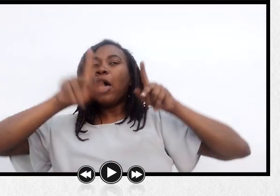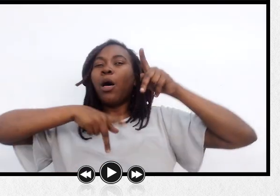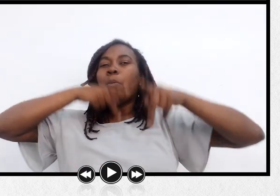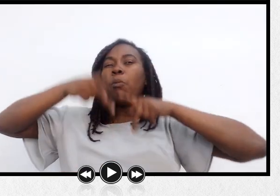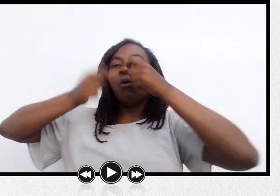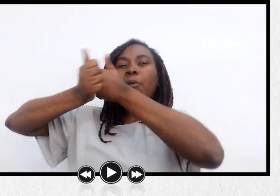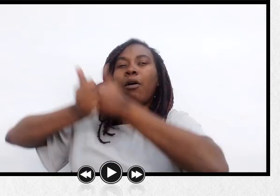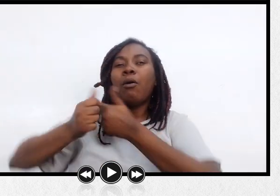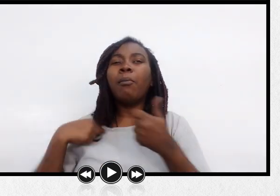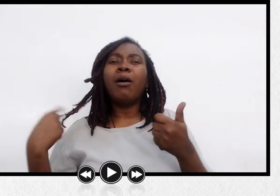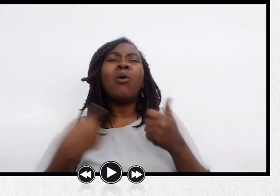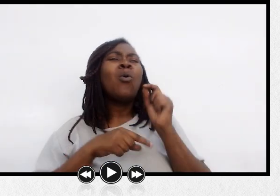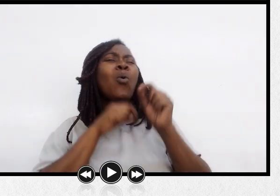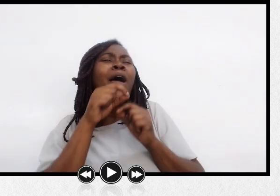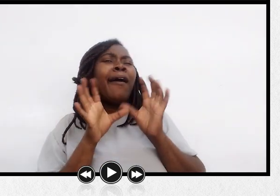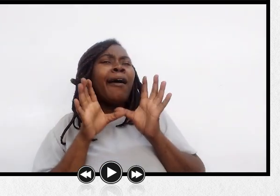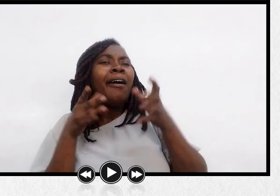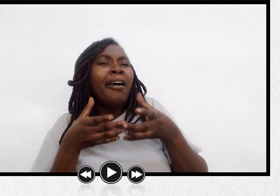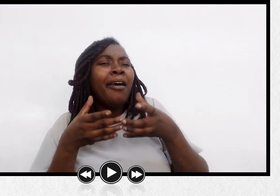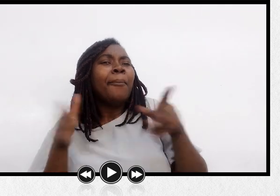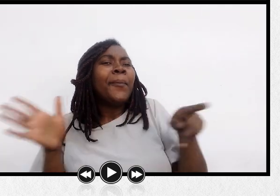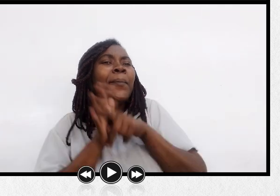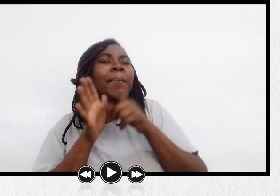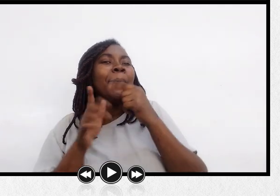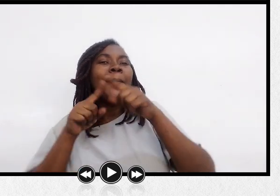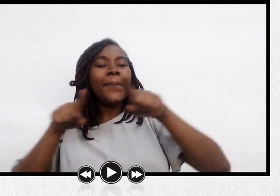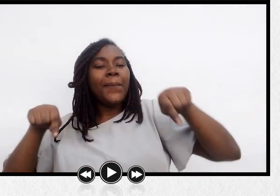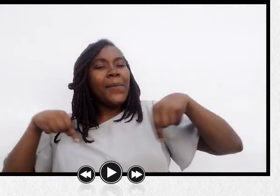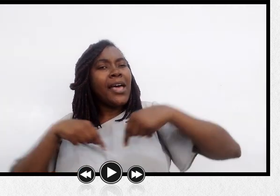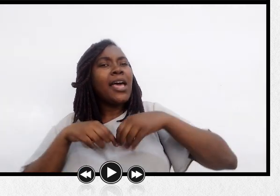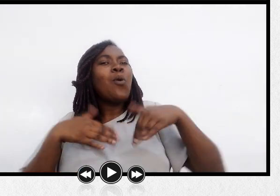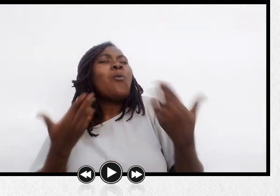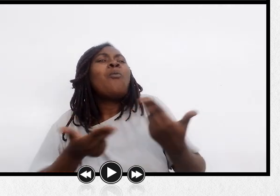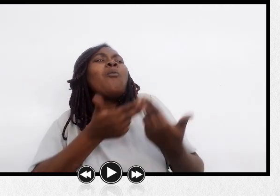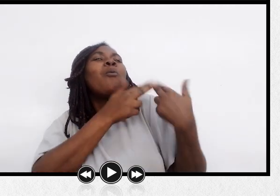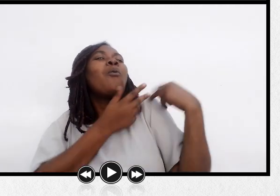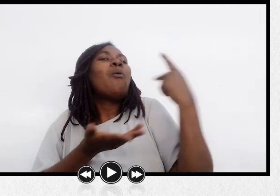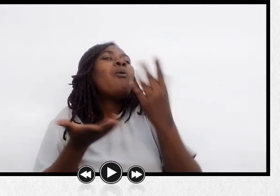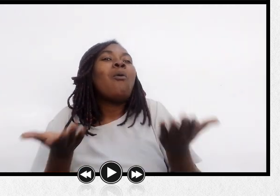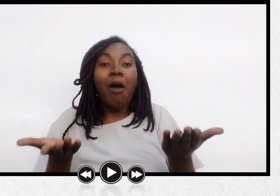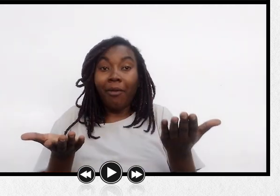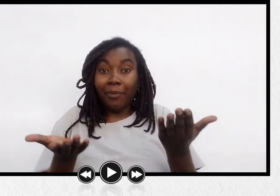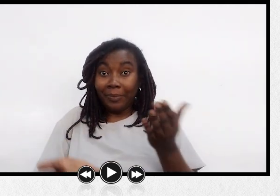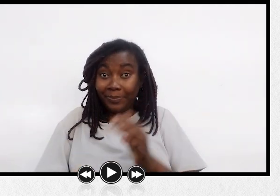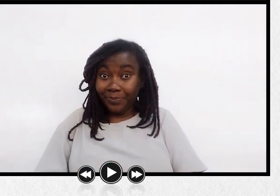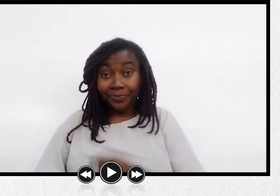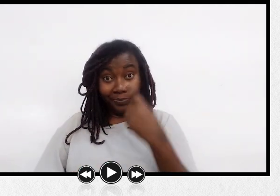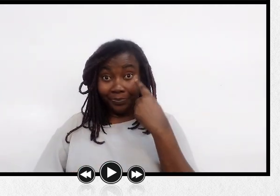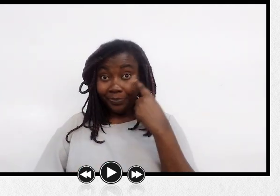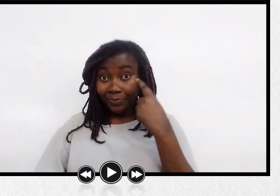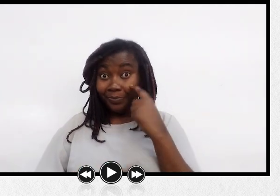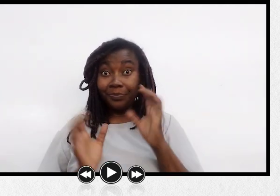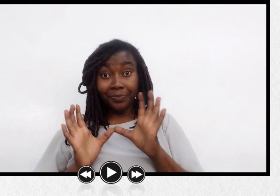acompanha, o que é um comitê de bacia hidrográfico e qual é a função desse comitê? O que ele faz? Olha,